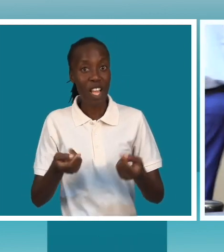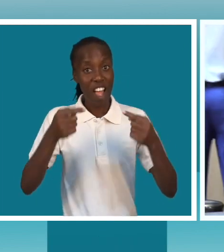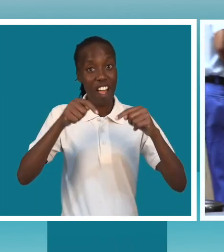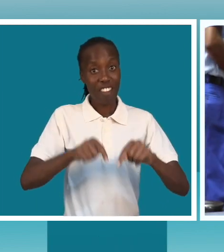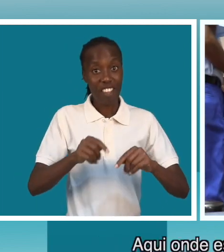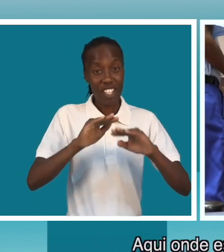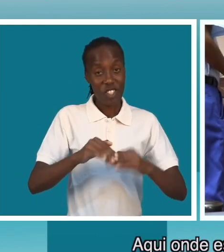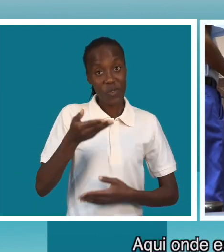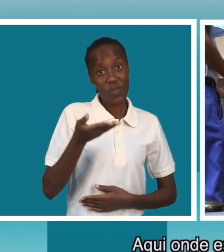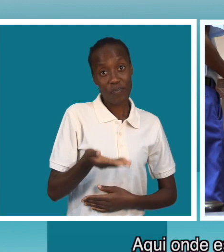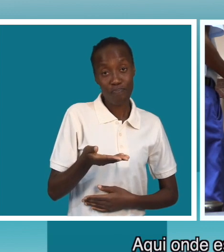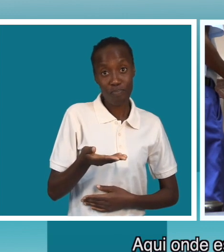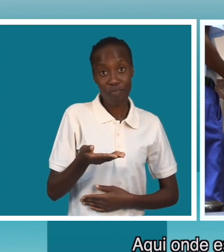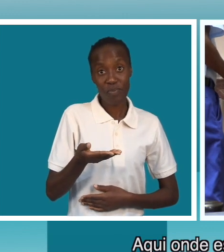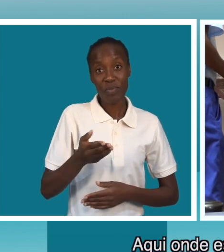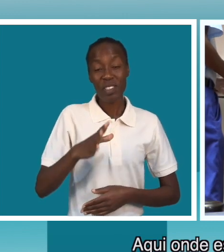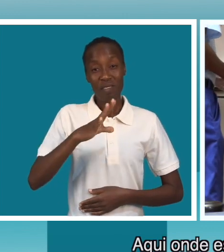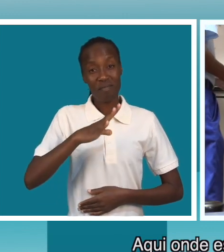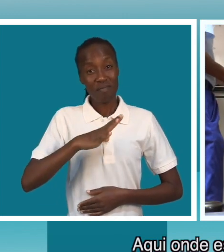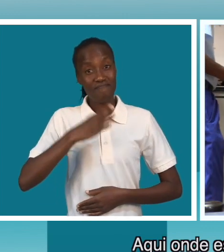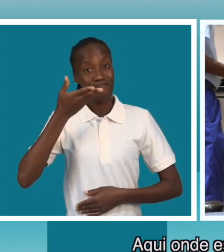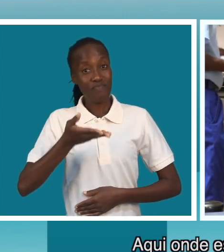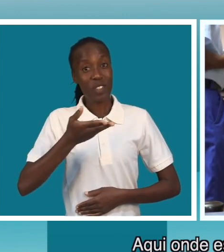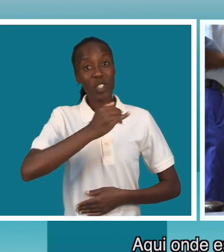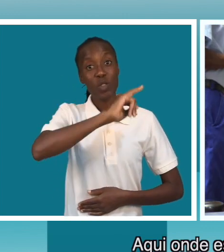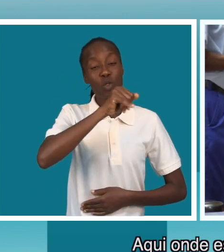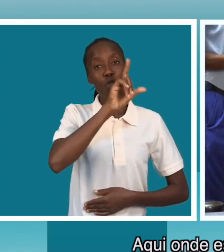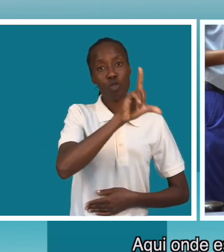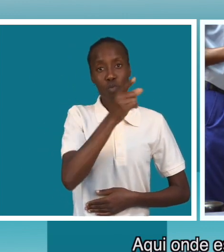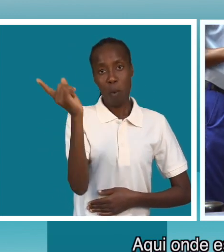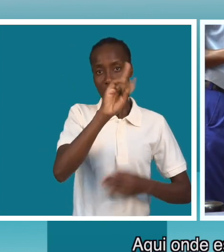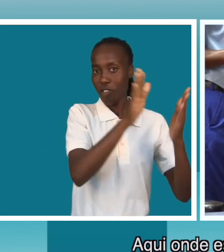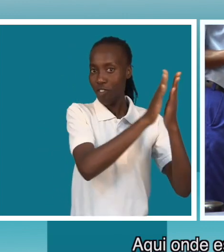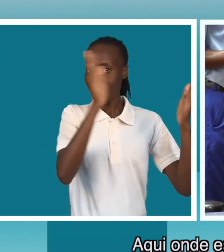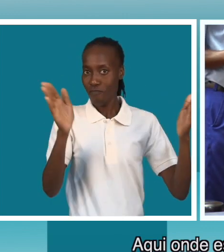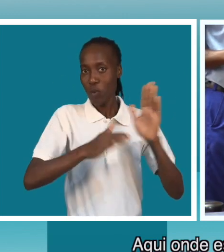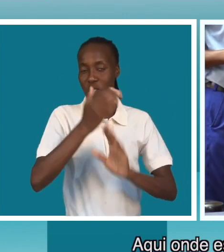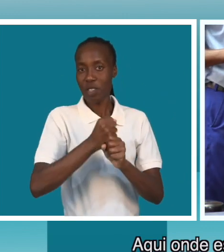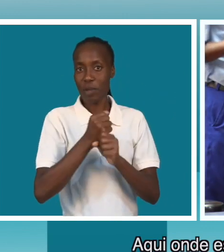Então, aqui onde eu estou, estou desde julho.